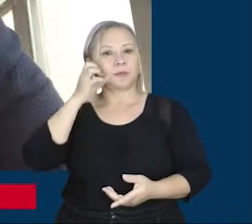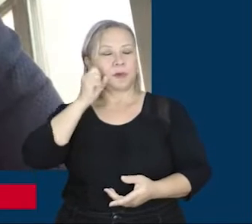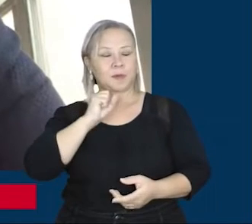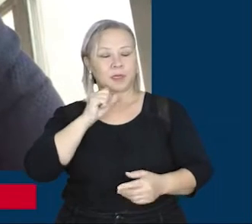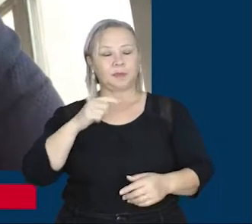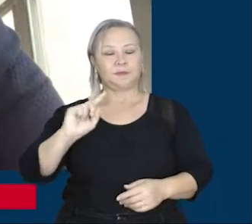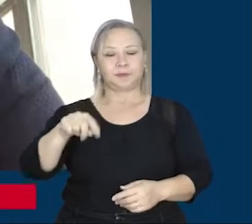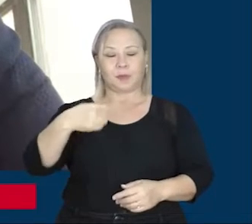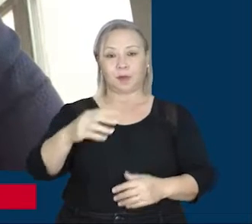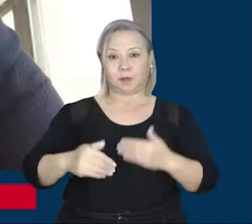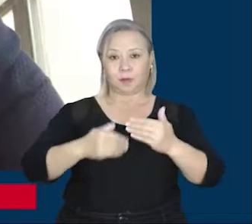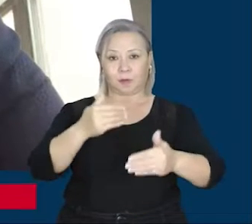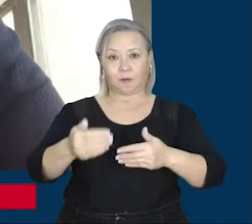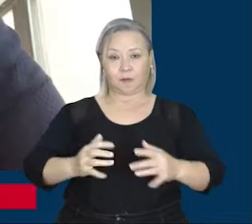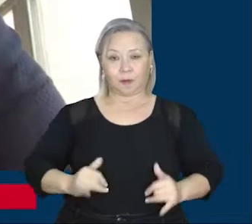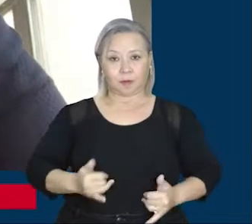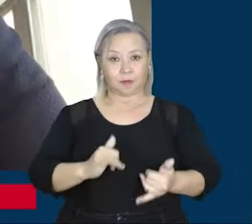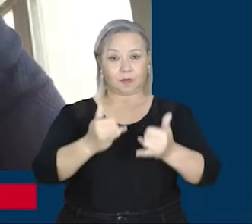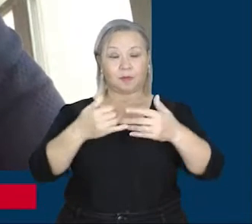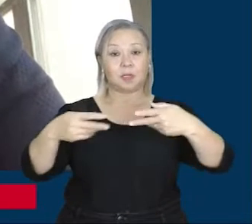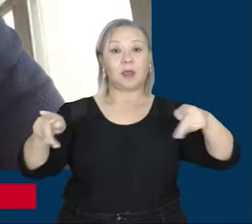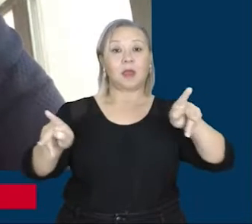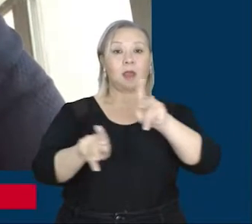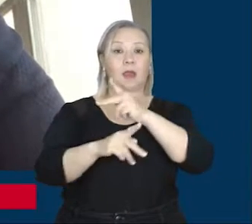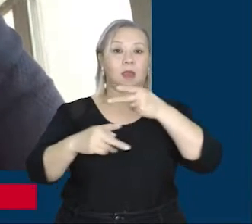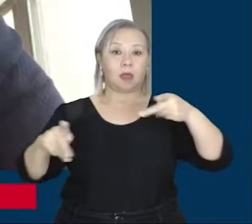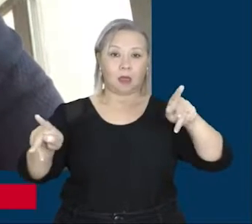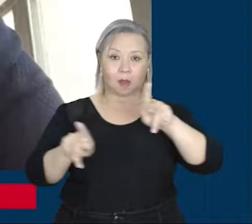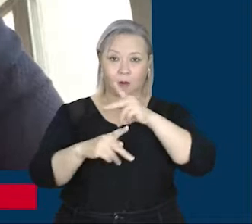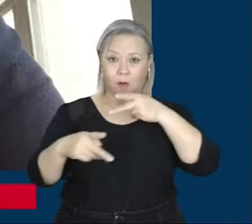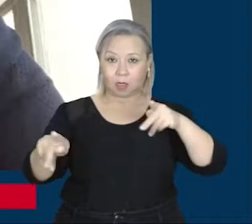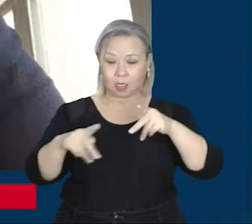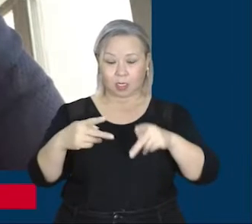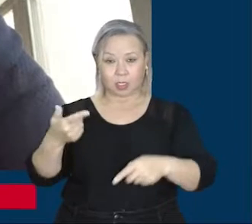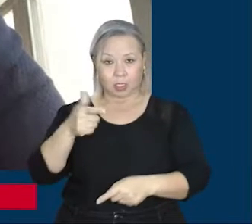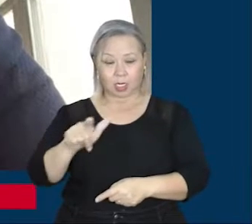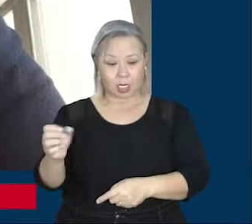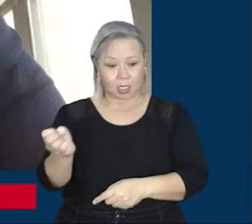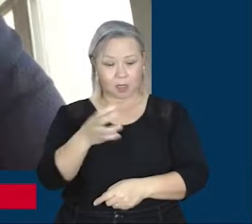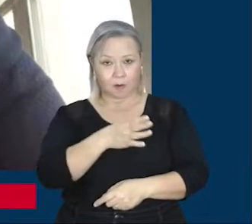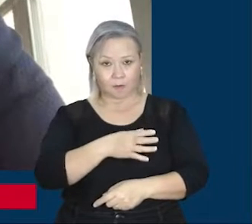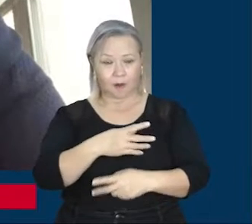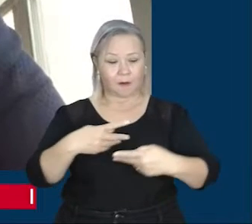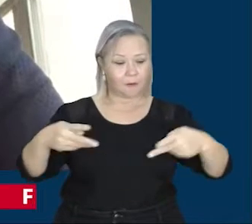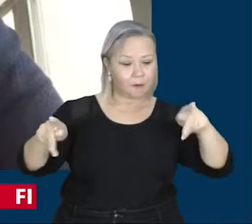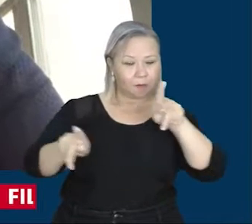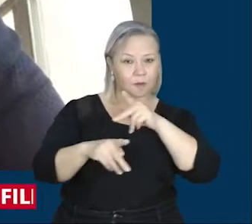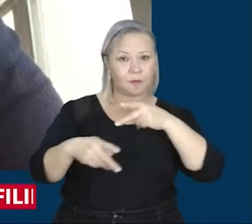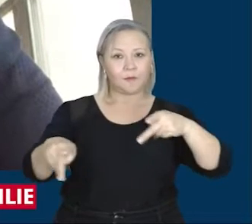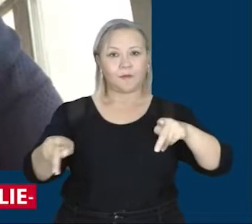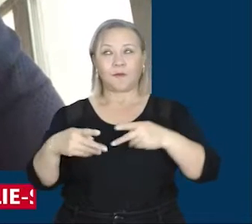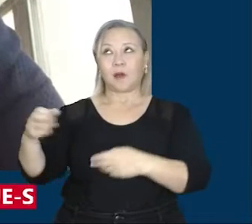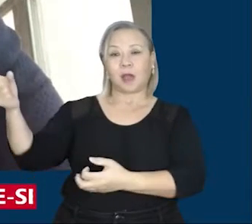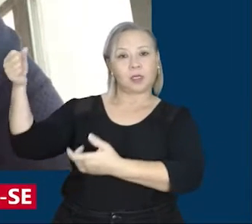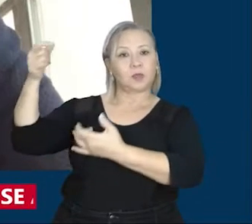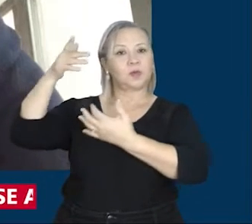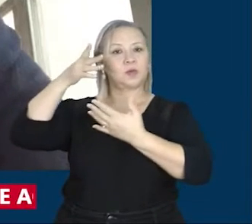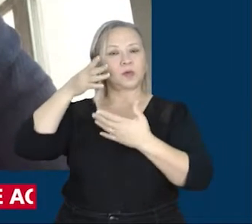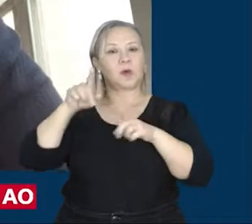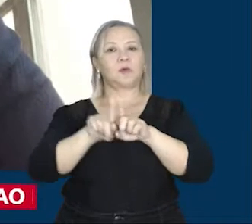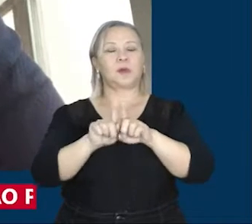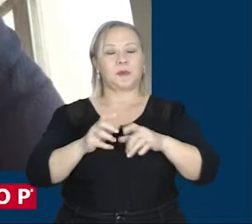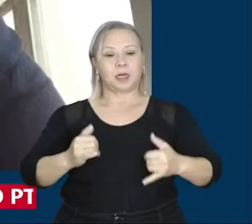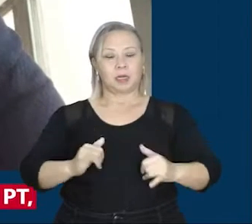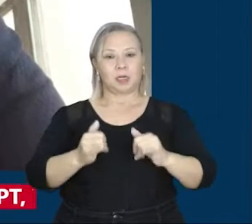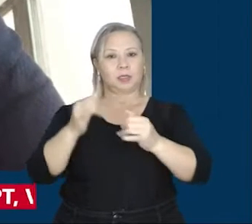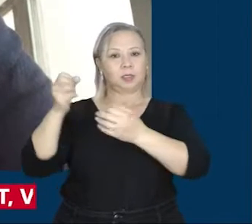desenvolvimento do ciclo de energia eólica, que é energia renovável, né, vinda do vento, do sol também, energia solar agora.